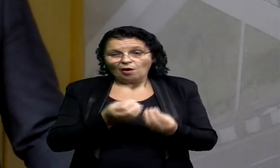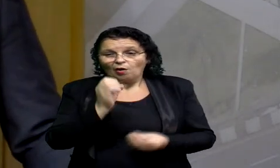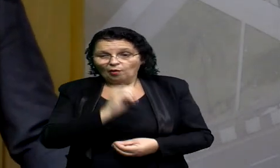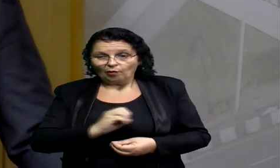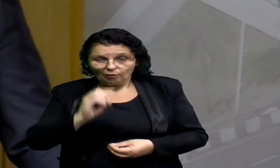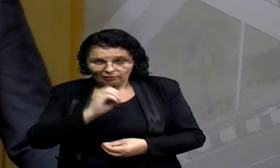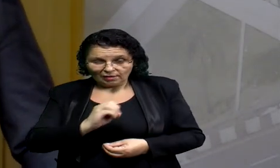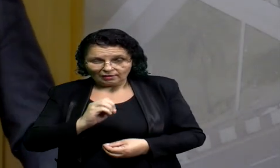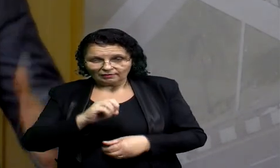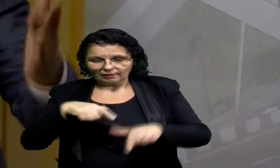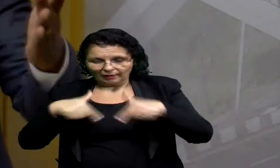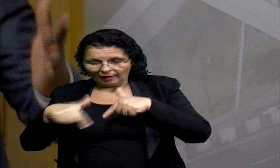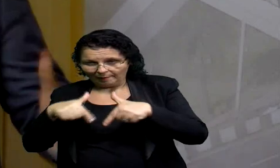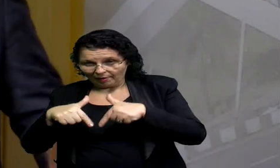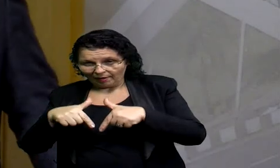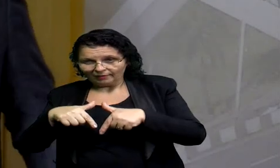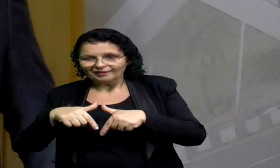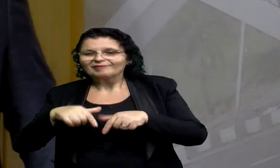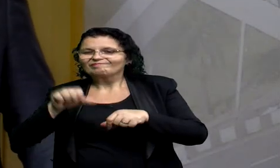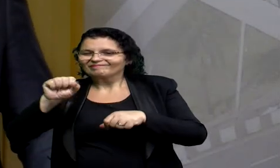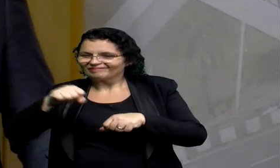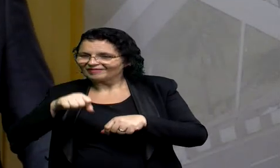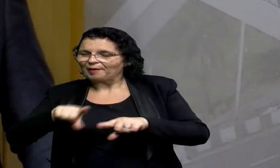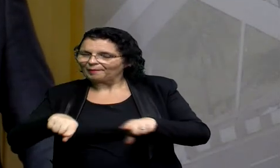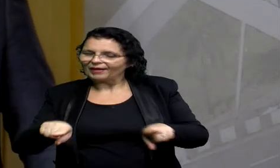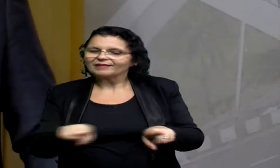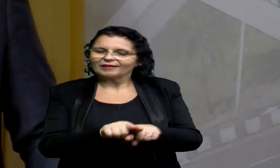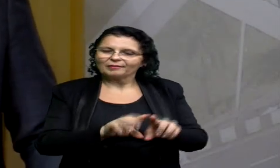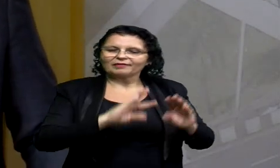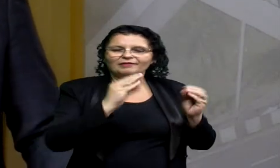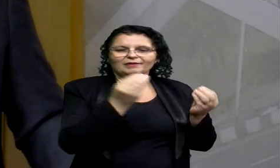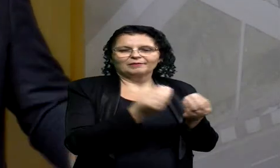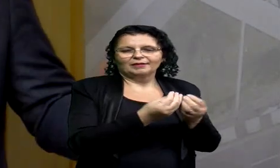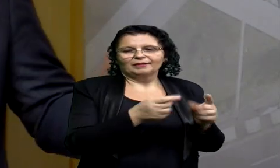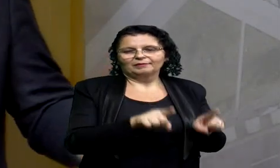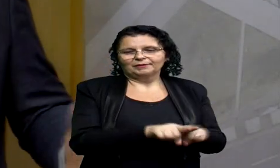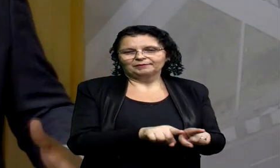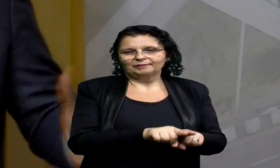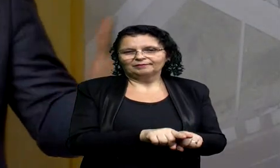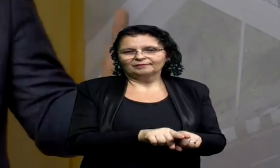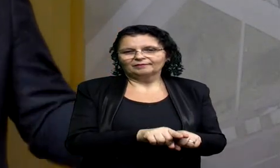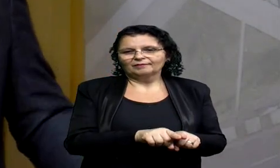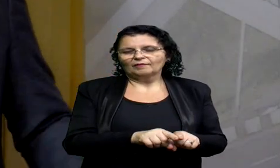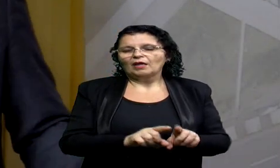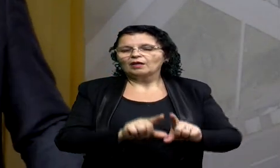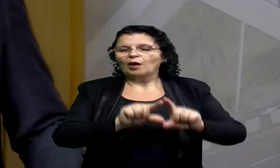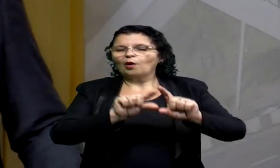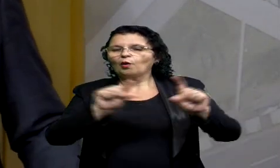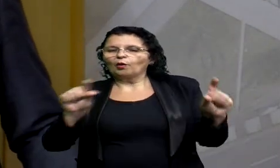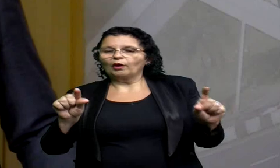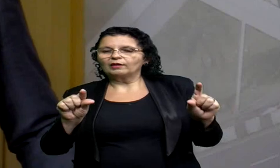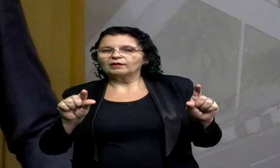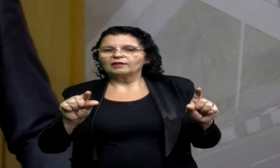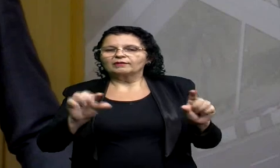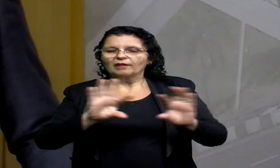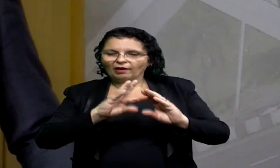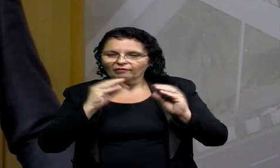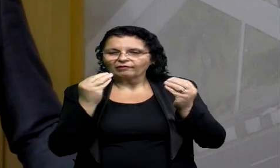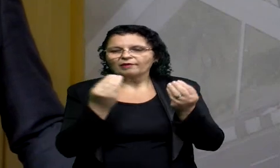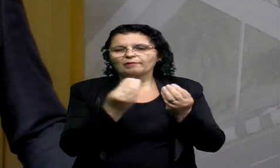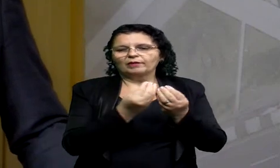cidade da família uma sugestão leve lá pra cidade de vocês dizer que lá tem que colocar no slogam também que é a cidade da